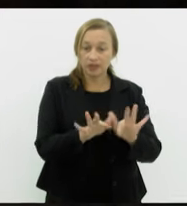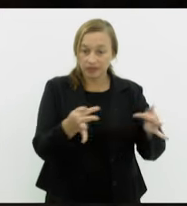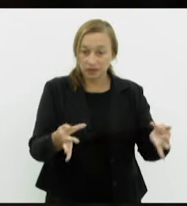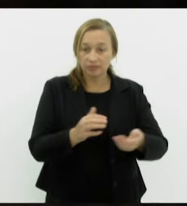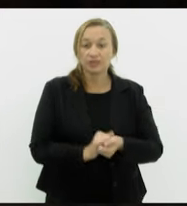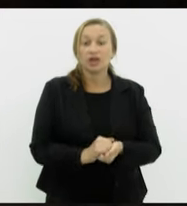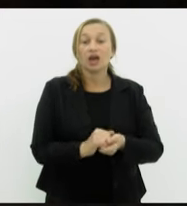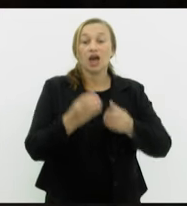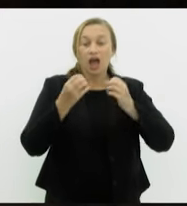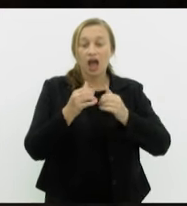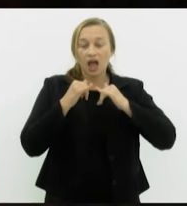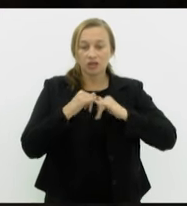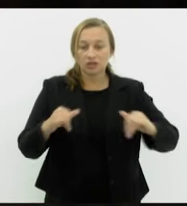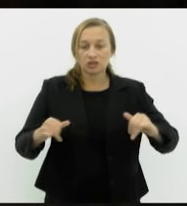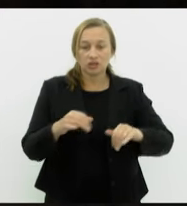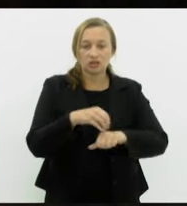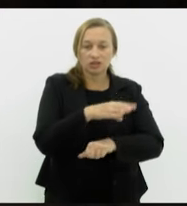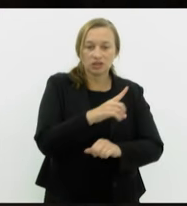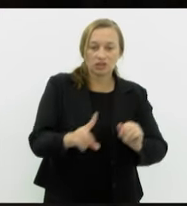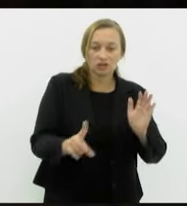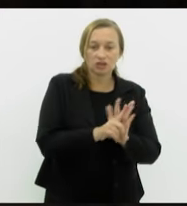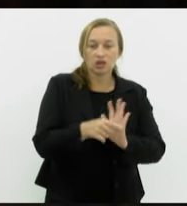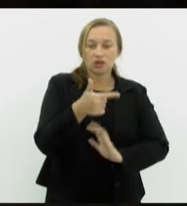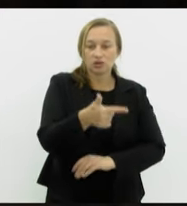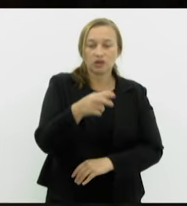Anuncio. Indicação legislativa